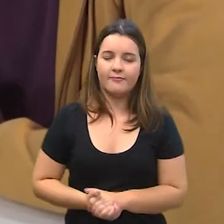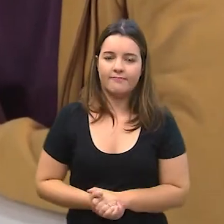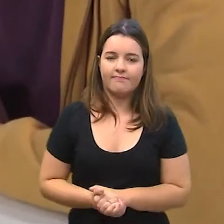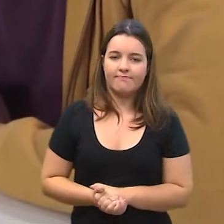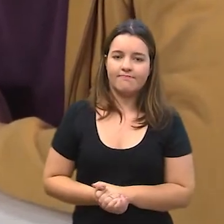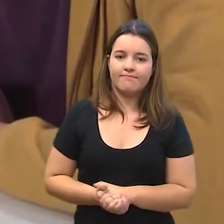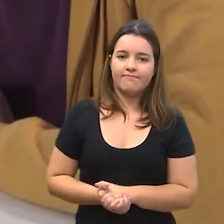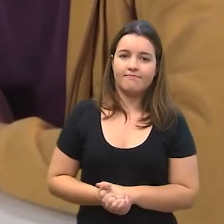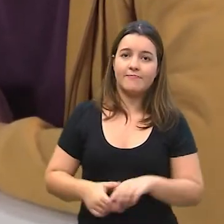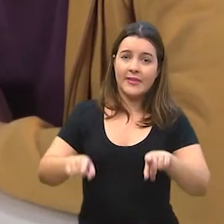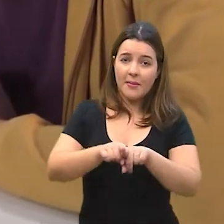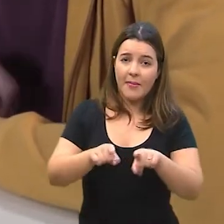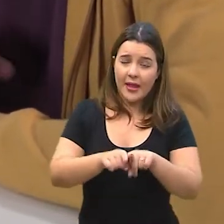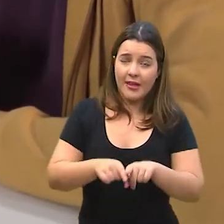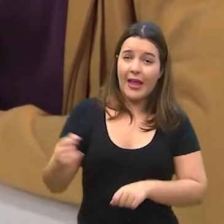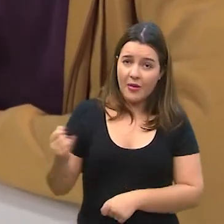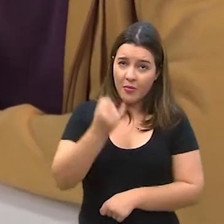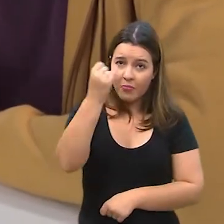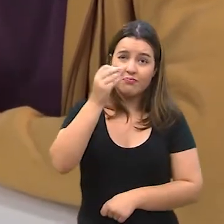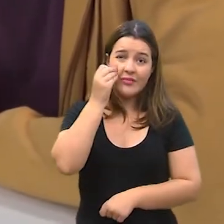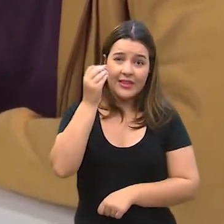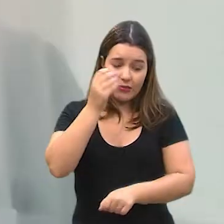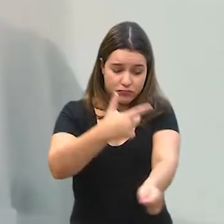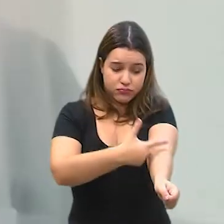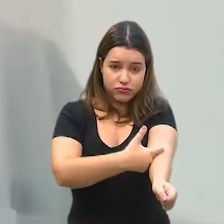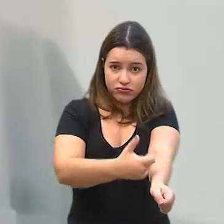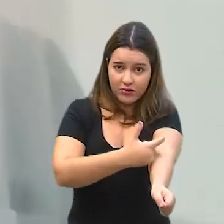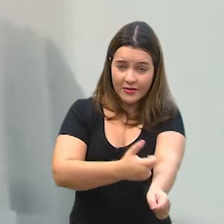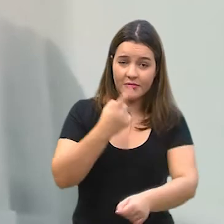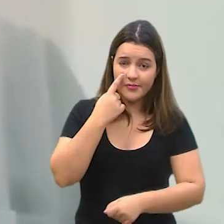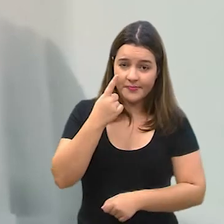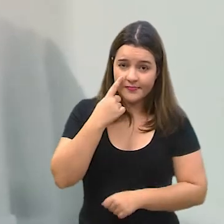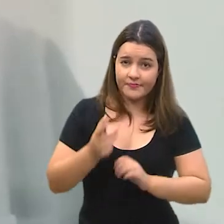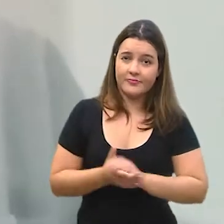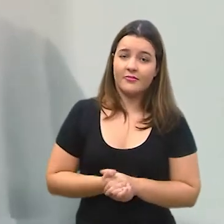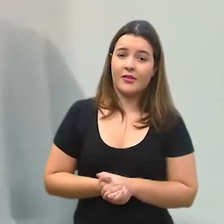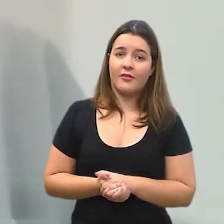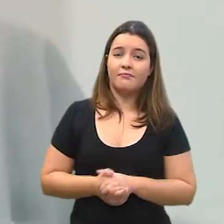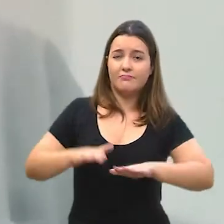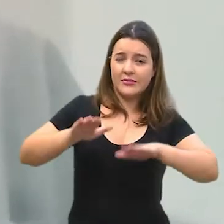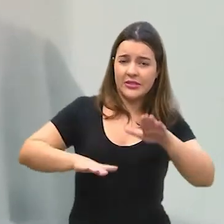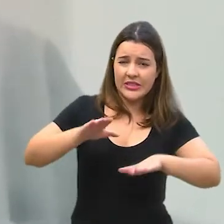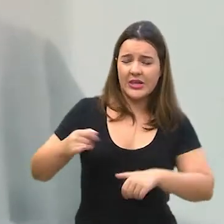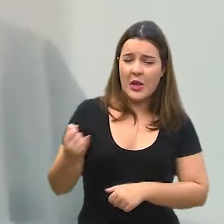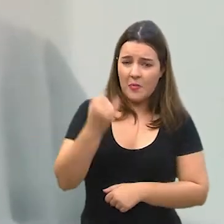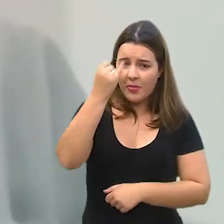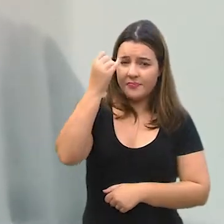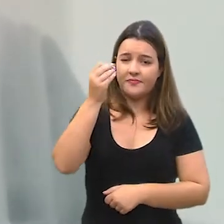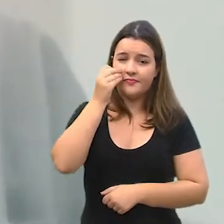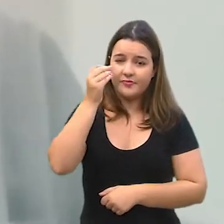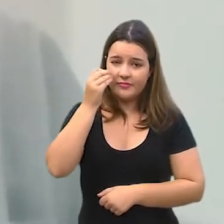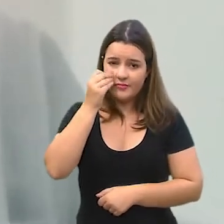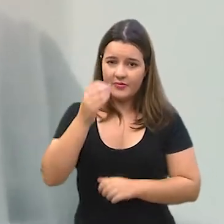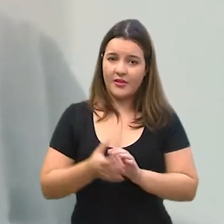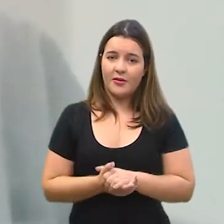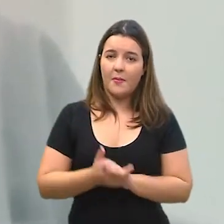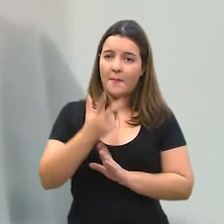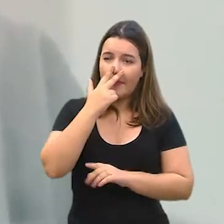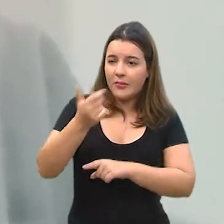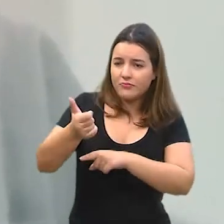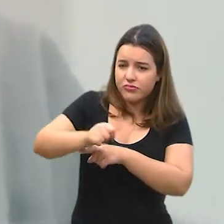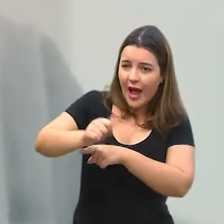possíveis, né? Principalmente o preservativo, né? No caso dos homens, e ter todos os cuidados aí, né? Se eventualmente tiver